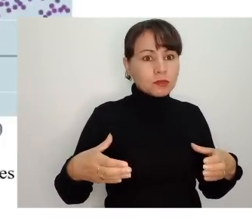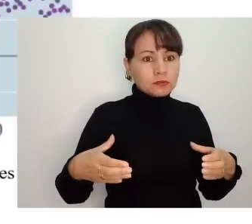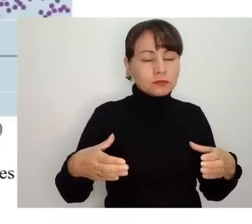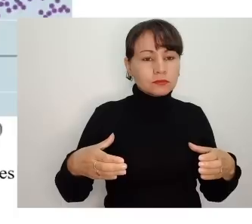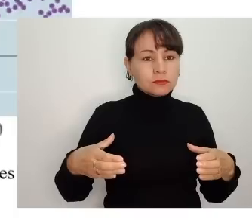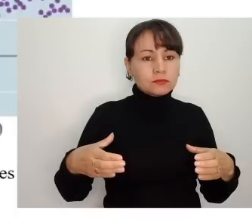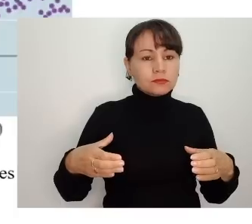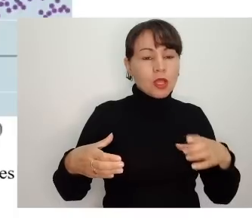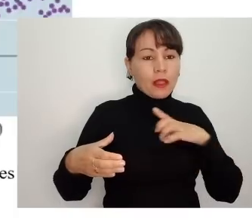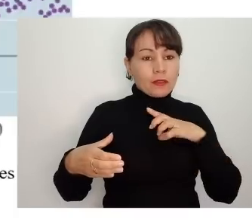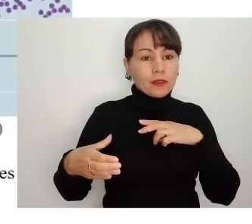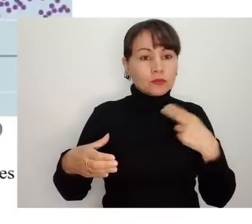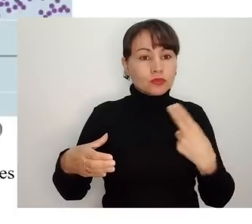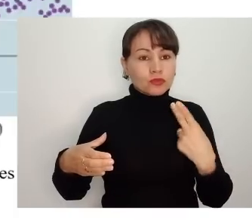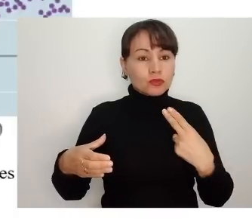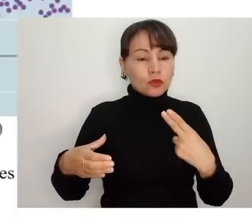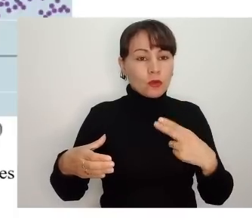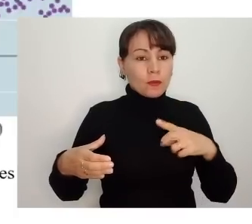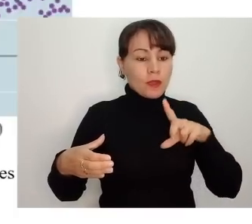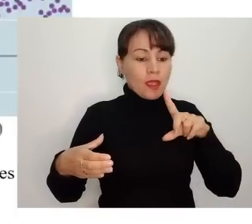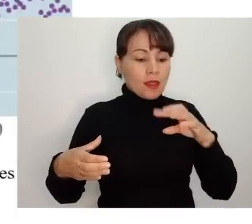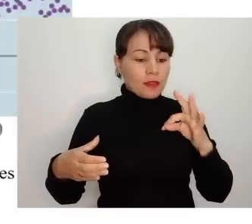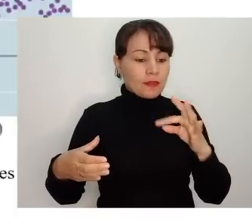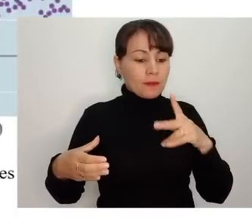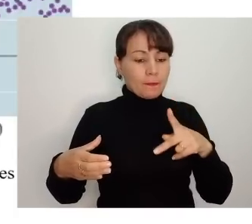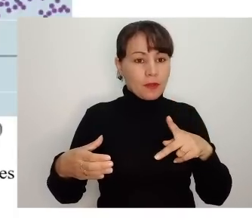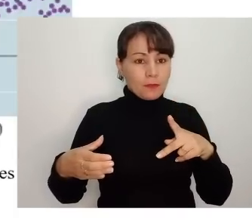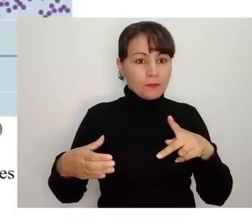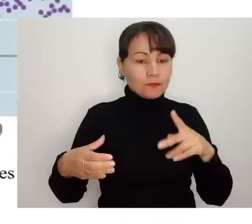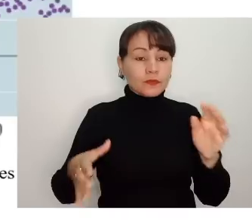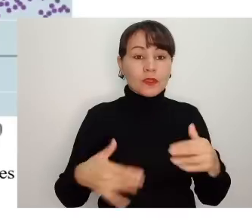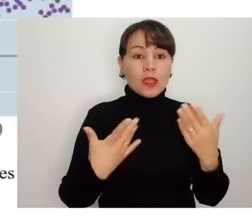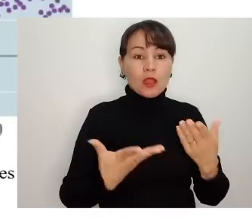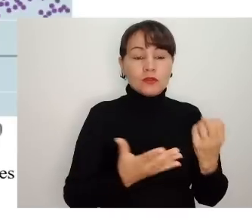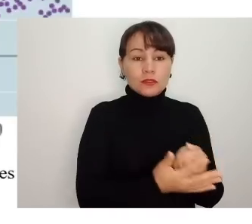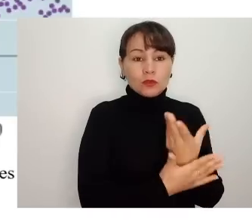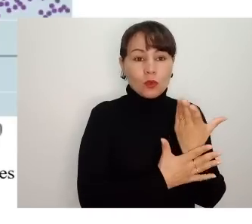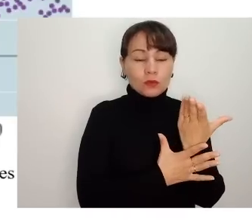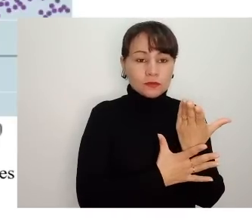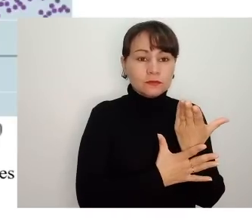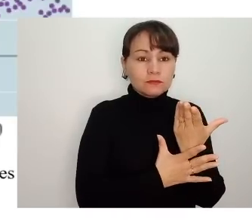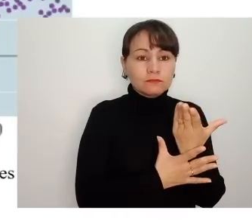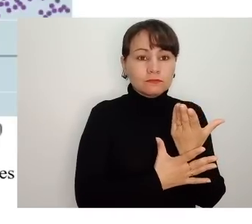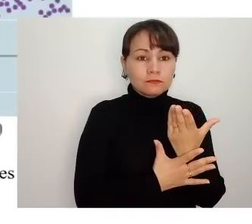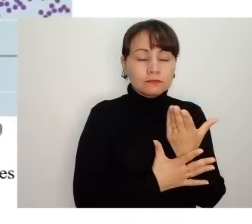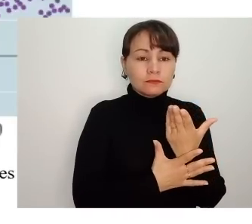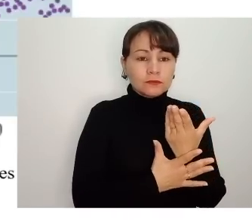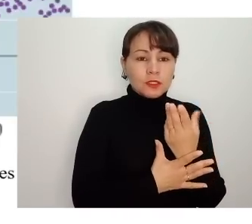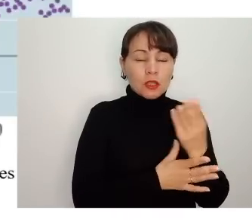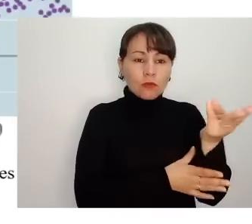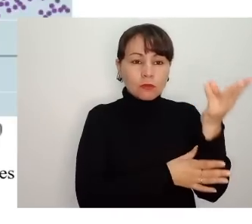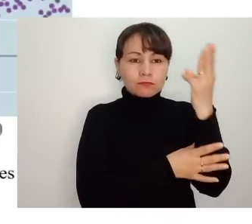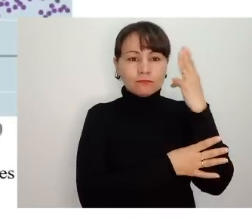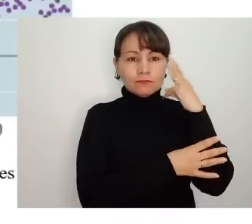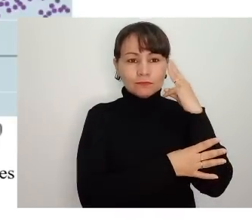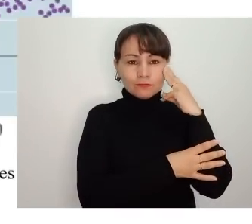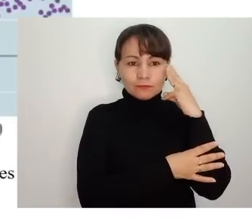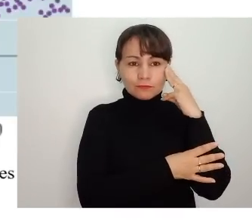amplitude, esse aumento da amplitude, nós chamamos isso de LTP. É onde está acontecendo, então,